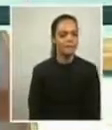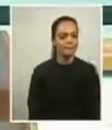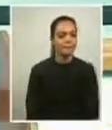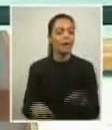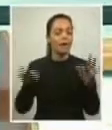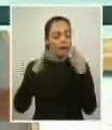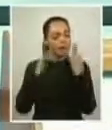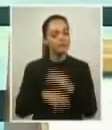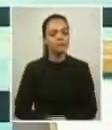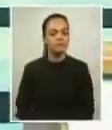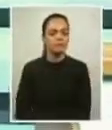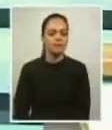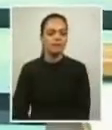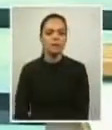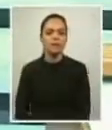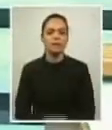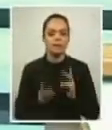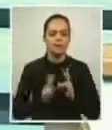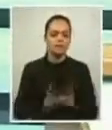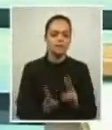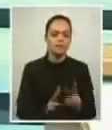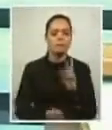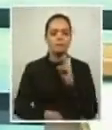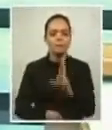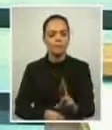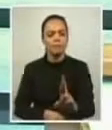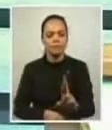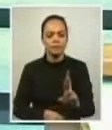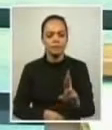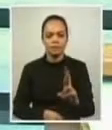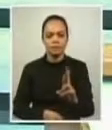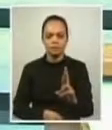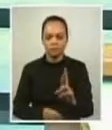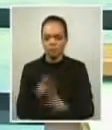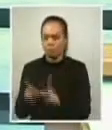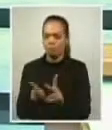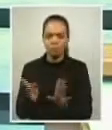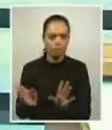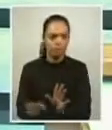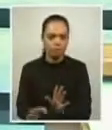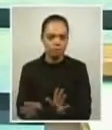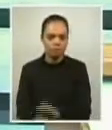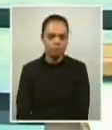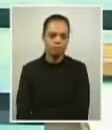atenção sempre representante representa representados